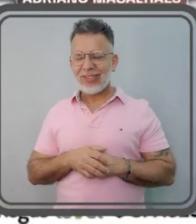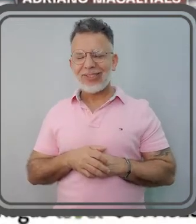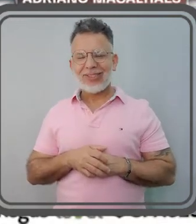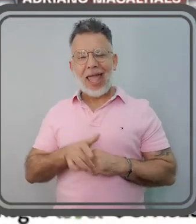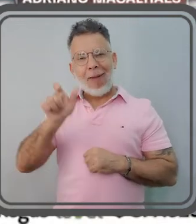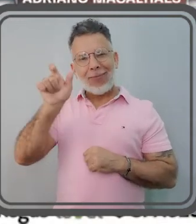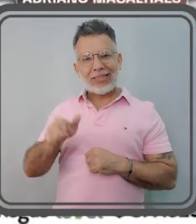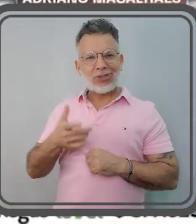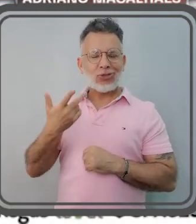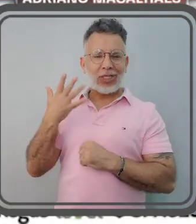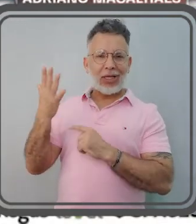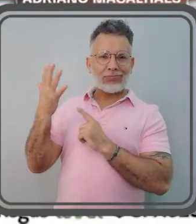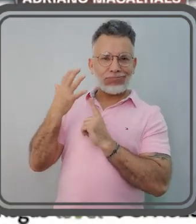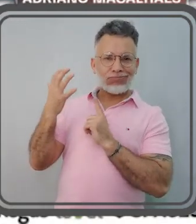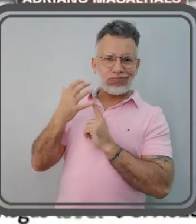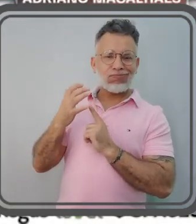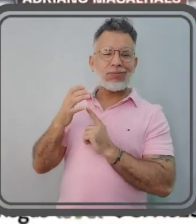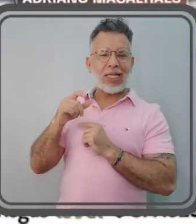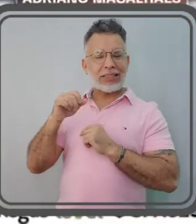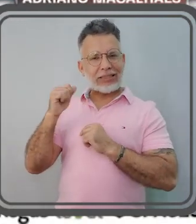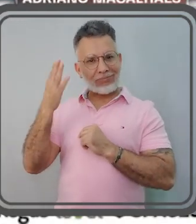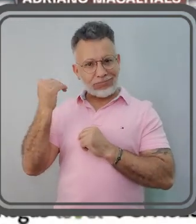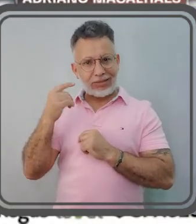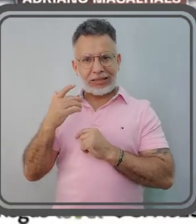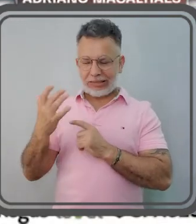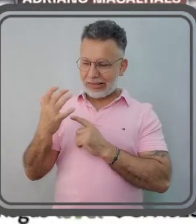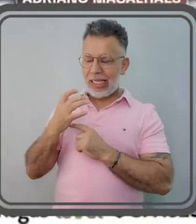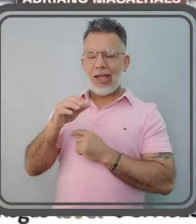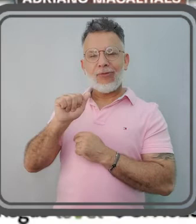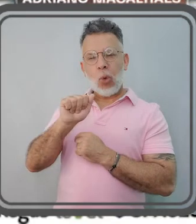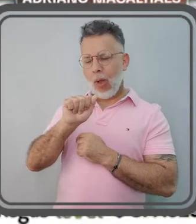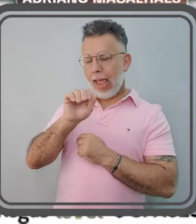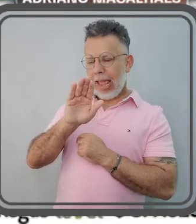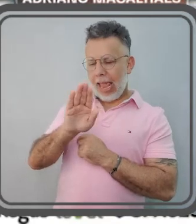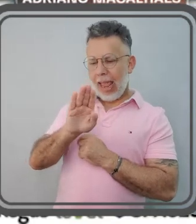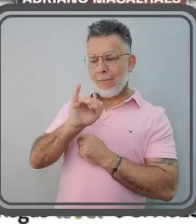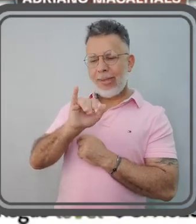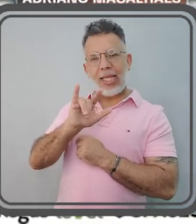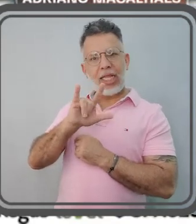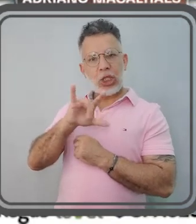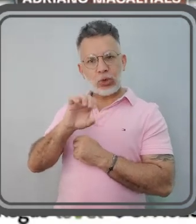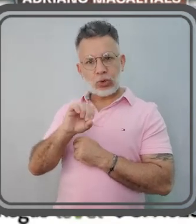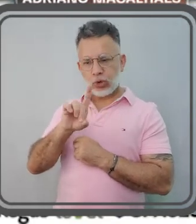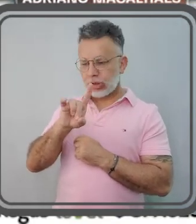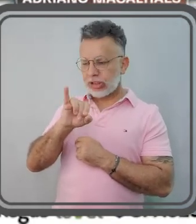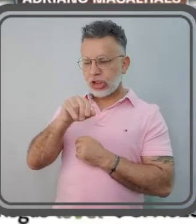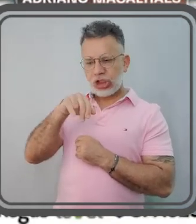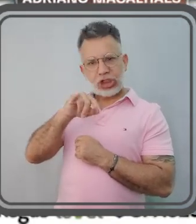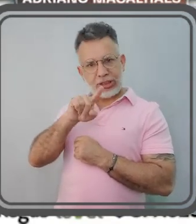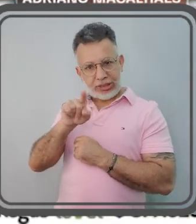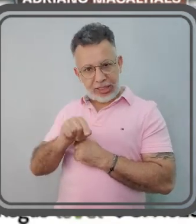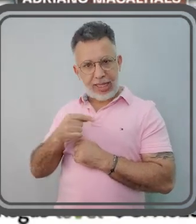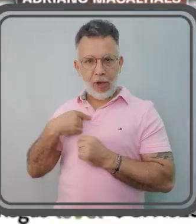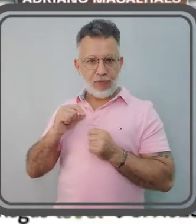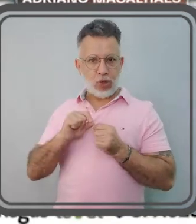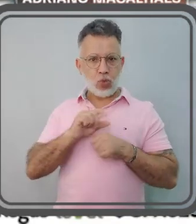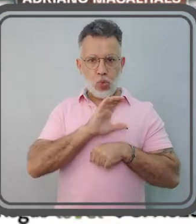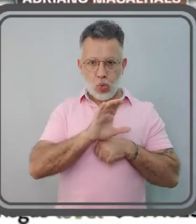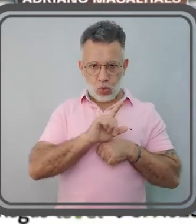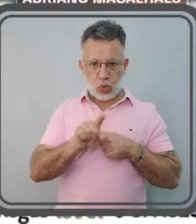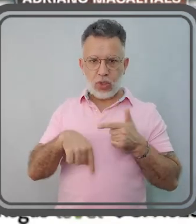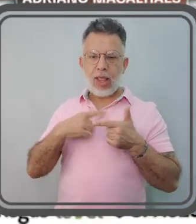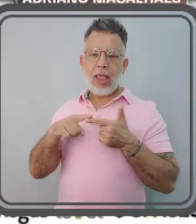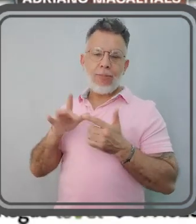Abílio Diniz, porque eu fiz um curso com ele, depois tivemos a proximidade, eu fiz o curso, depois a Bruna fez o curso também,